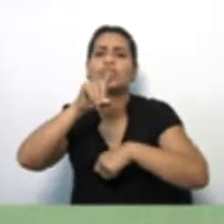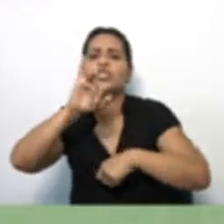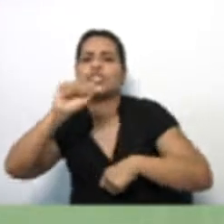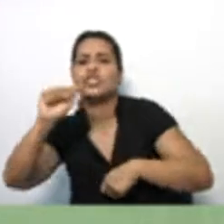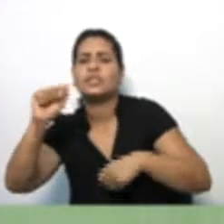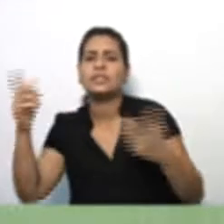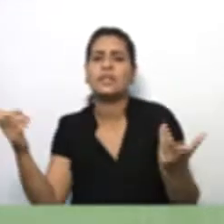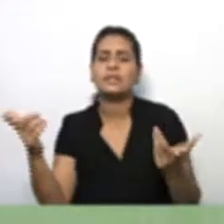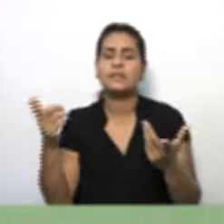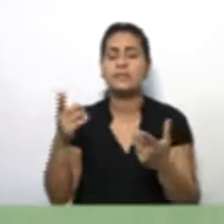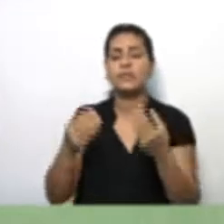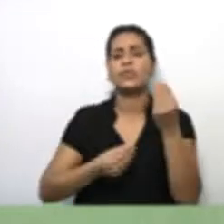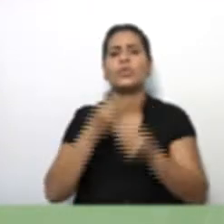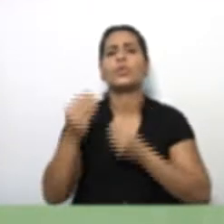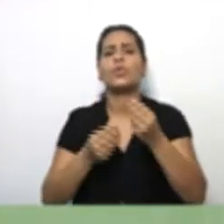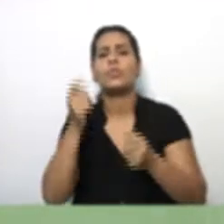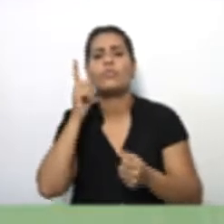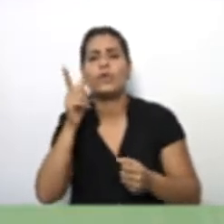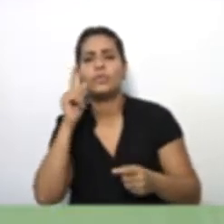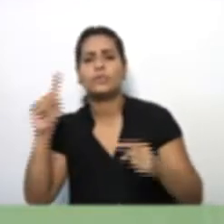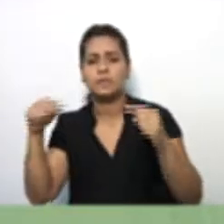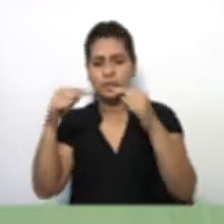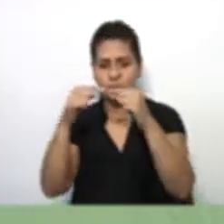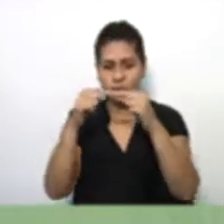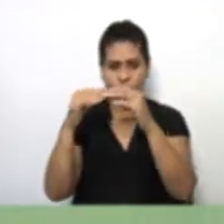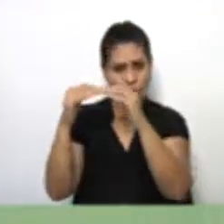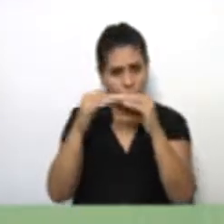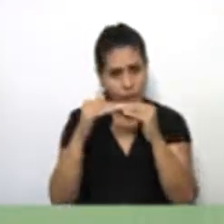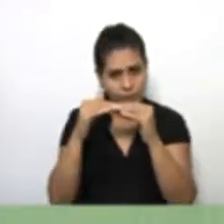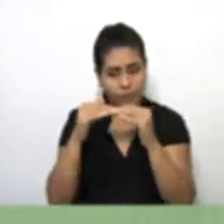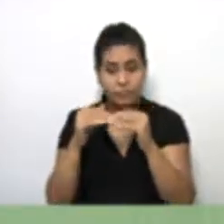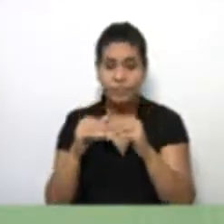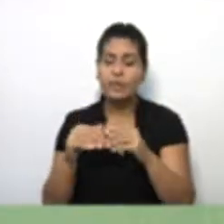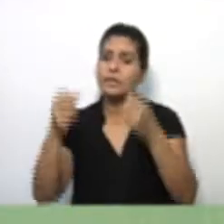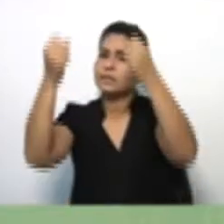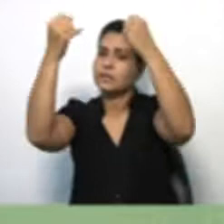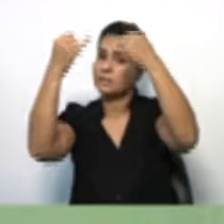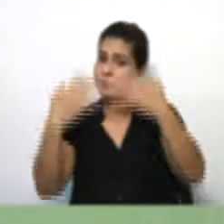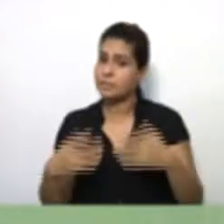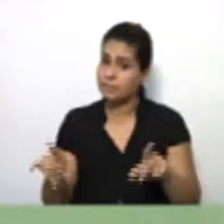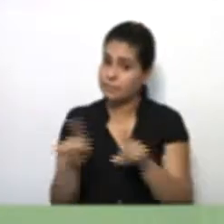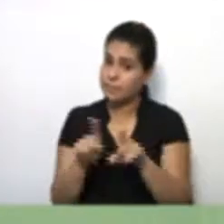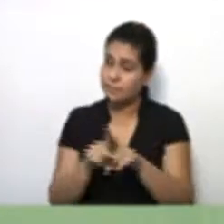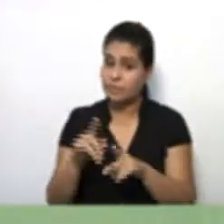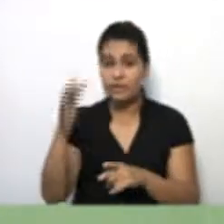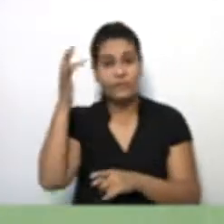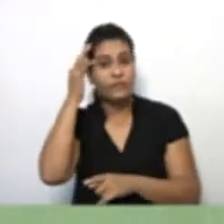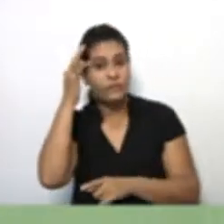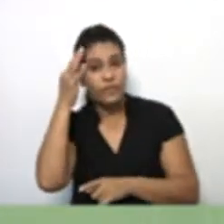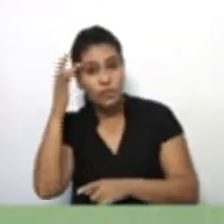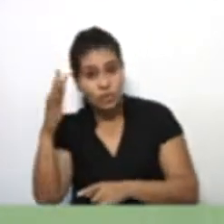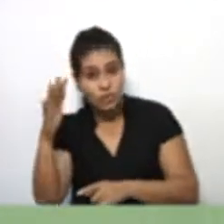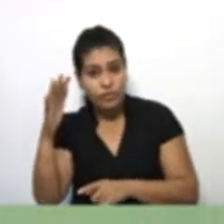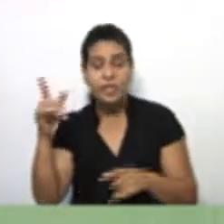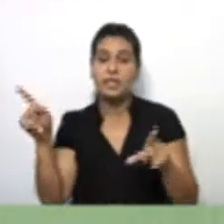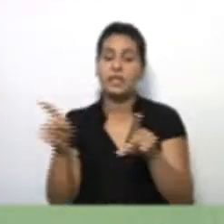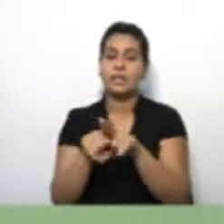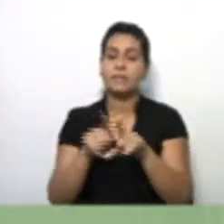avaliar quais metas foram alcançadas. Né? Falamos também das filosofias, né, da